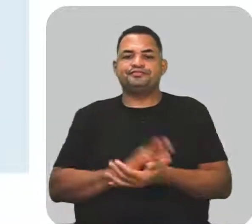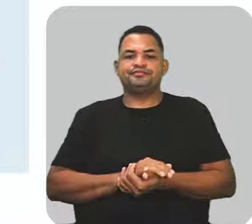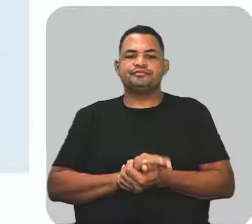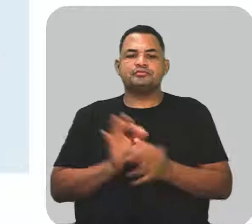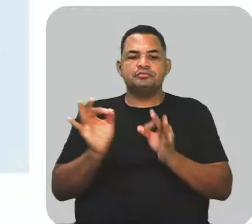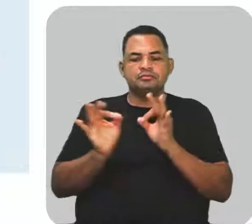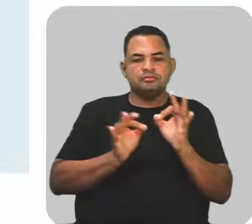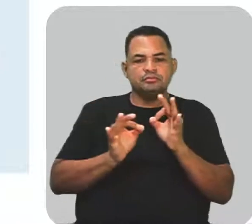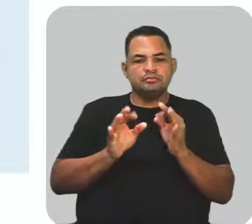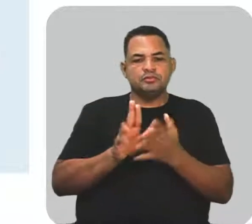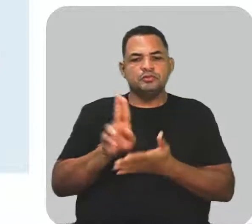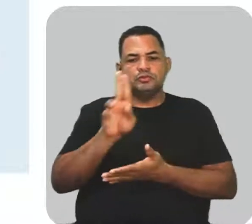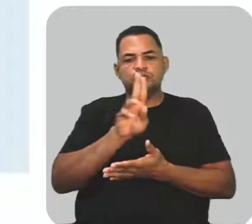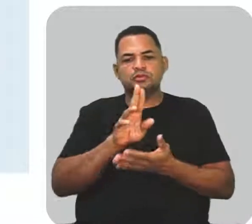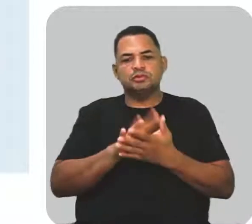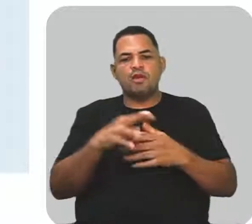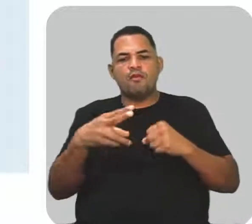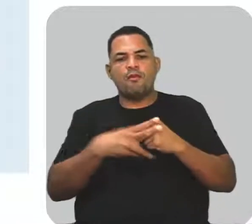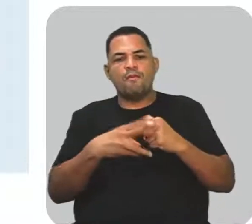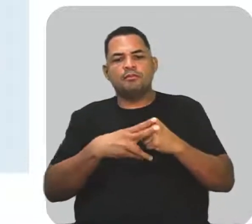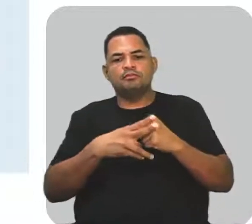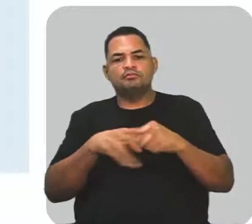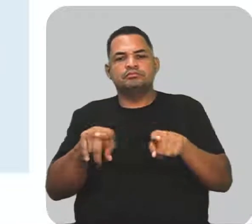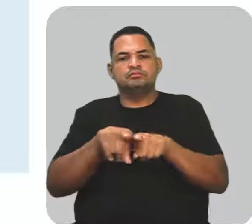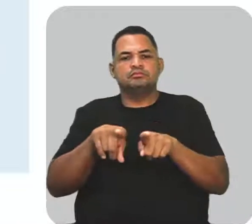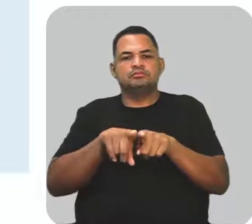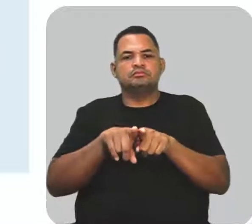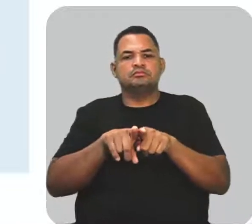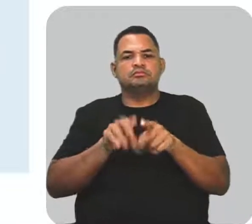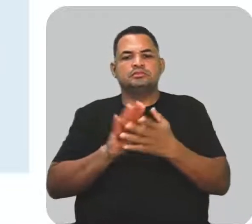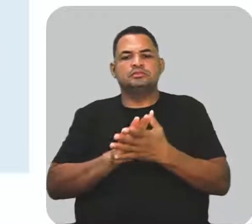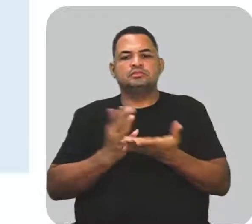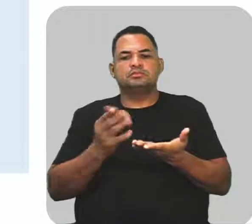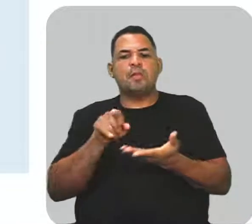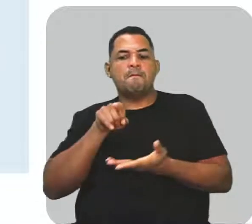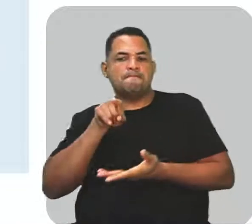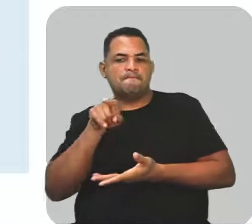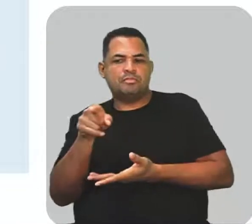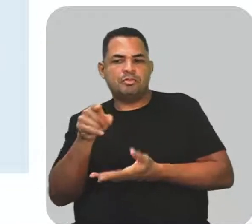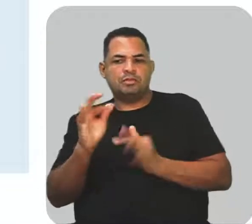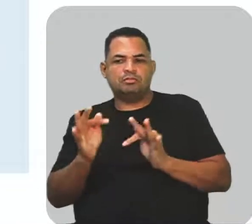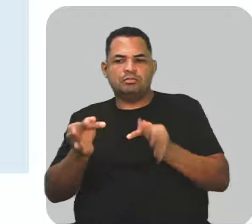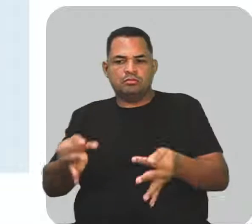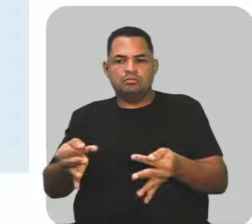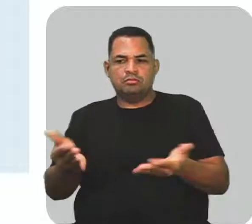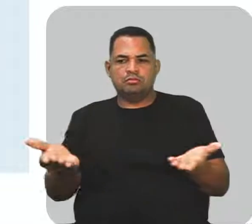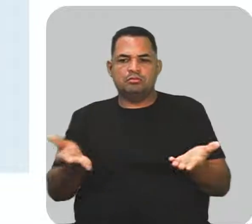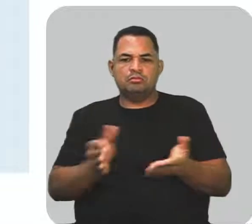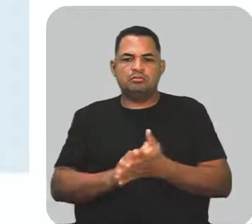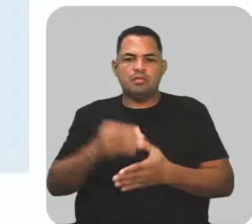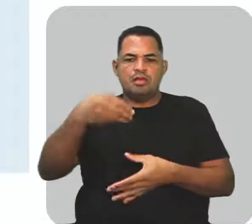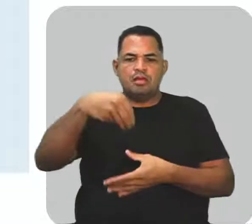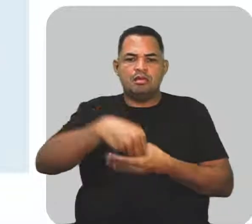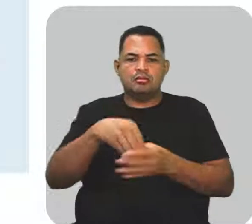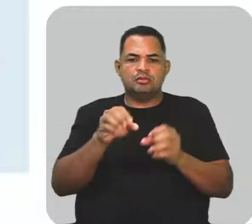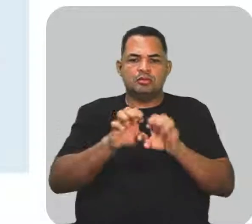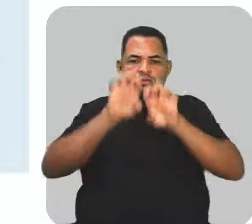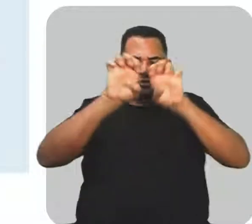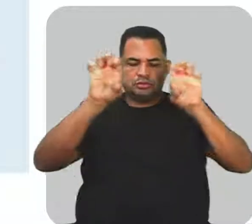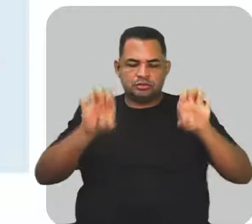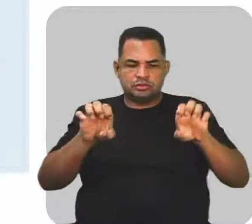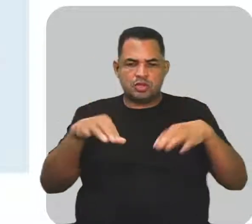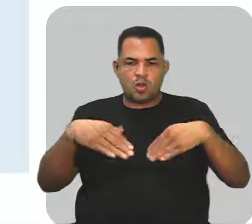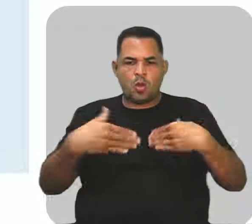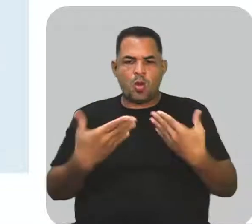construídas a partir do verbo e aí também usam o sinal de pontuação, ponto final, dentro da sua estrutura quando